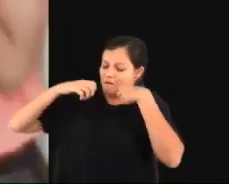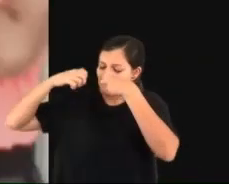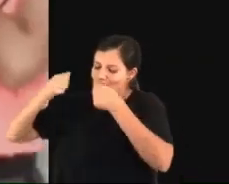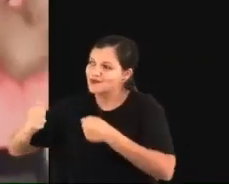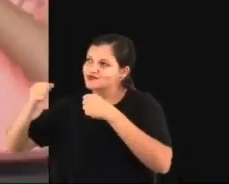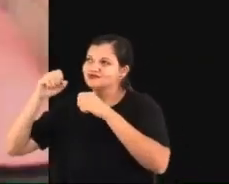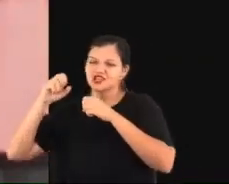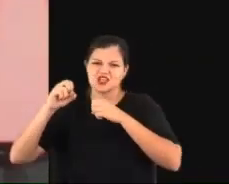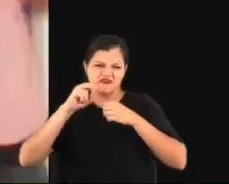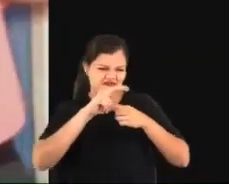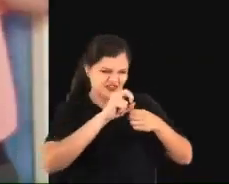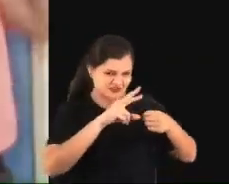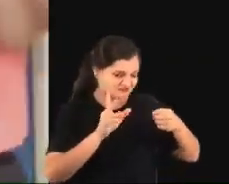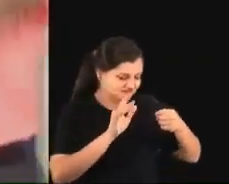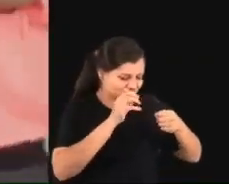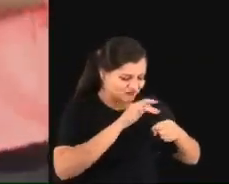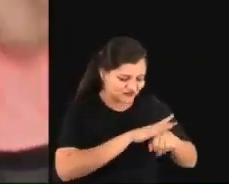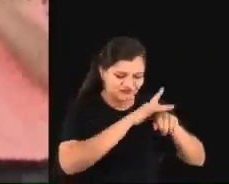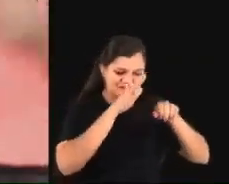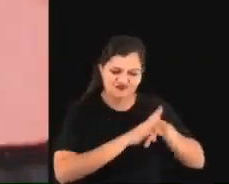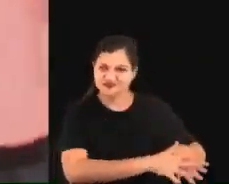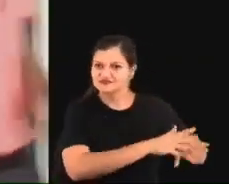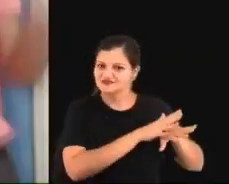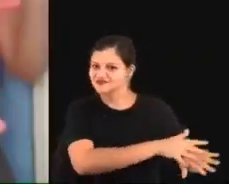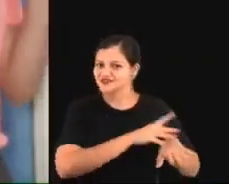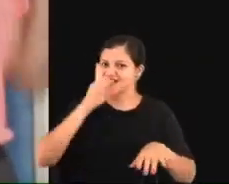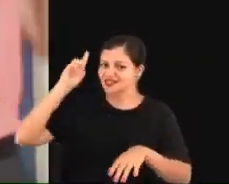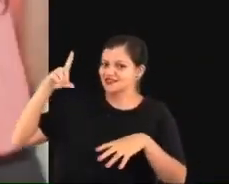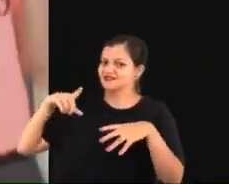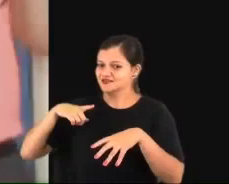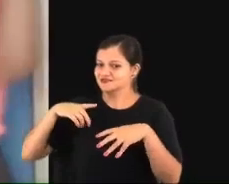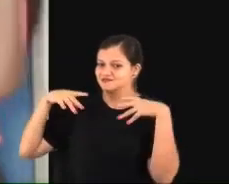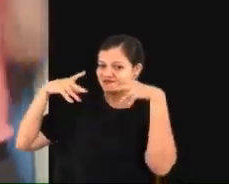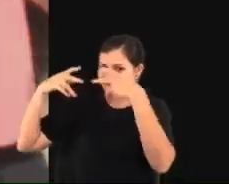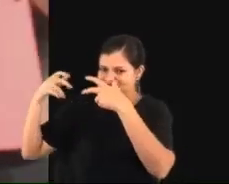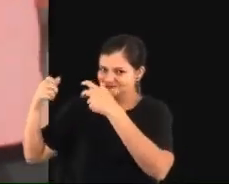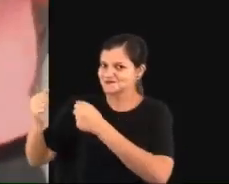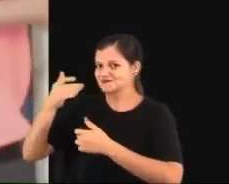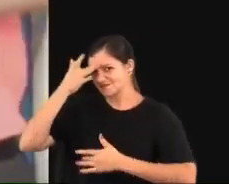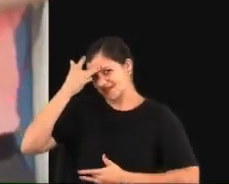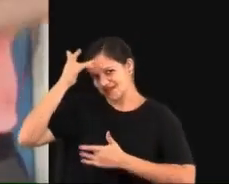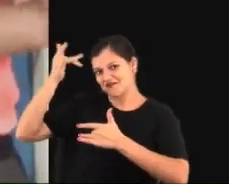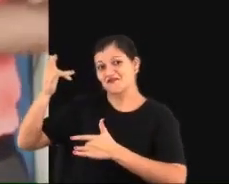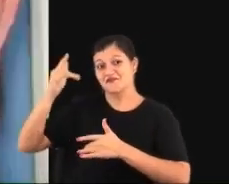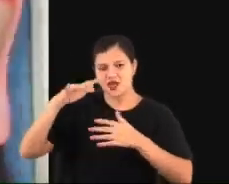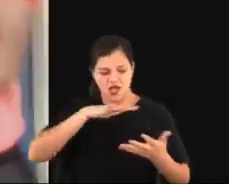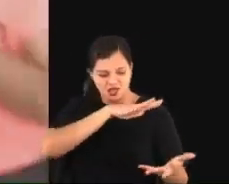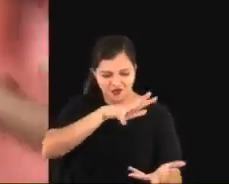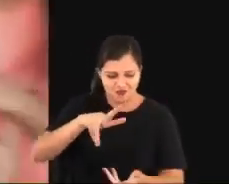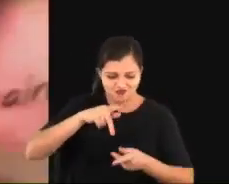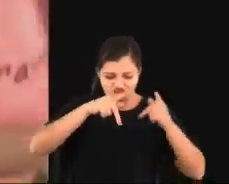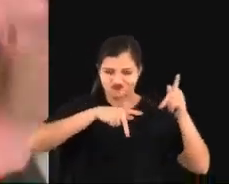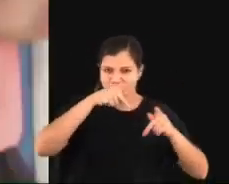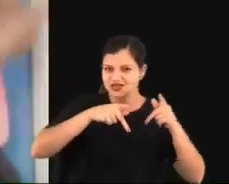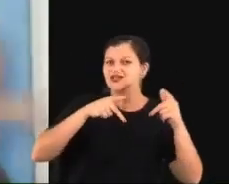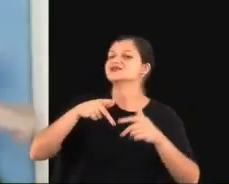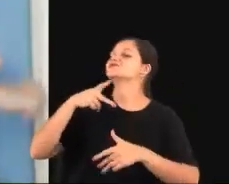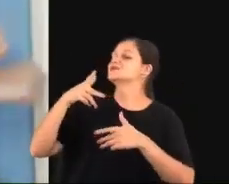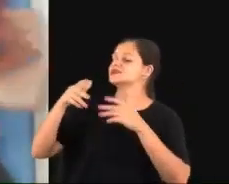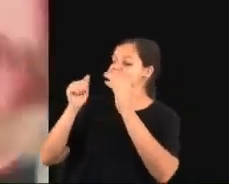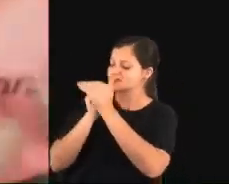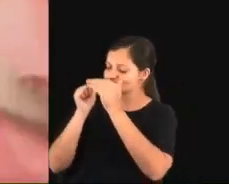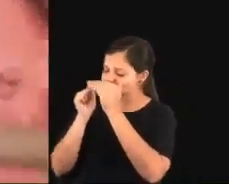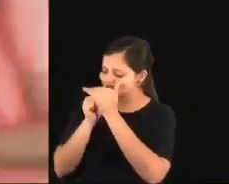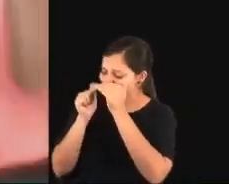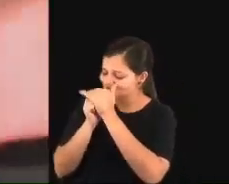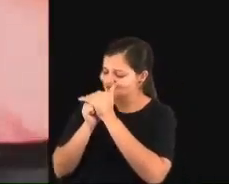a Jesus Cristo. Nós se amamos, irmãos. Fé em Deus, nação e o mundo todo em oração. Fé em Deus, nação e o